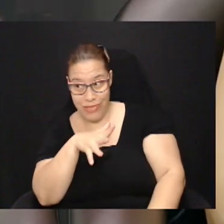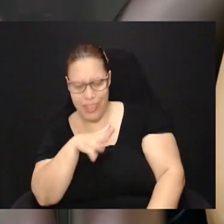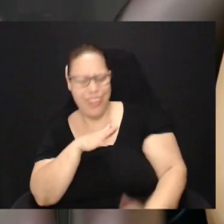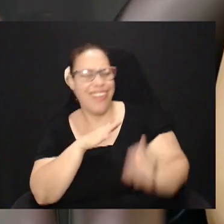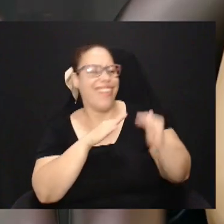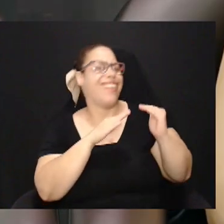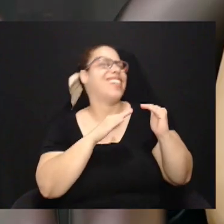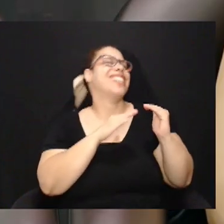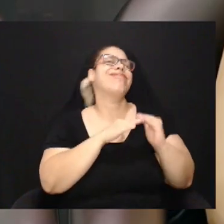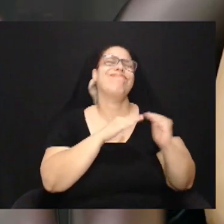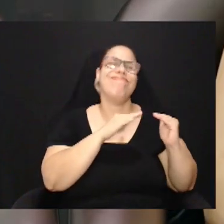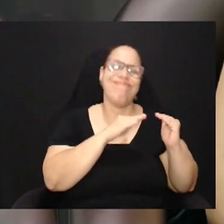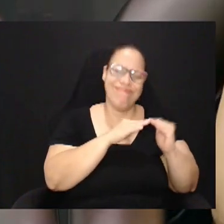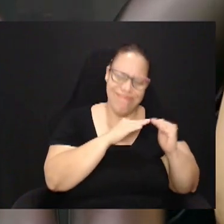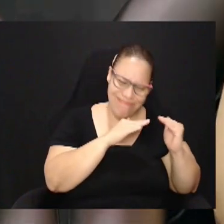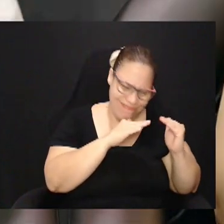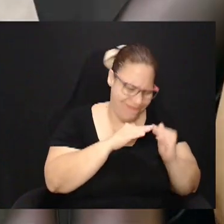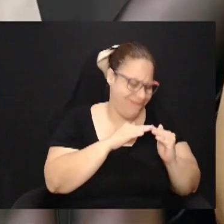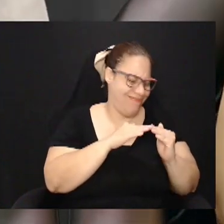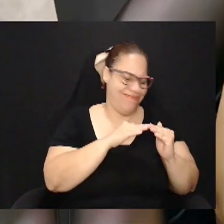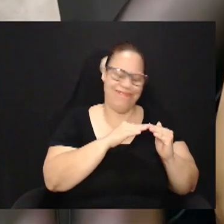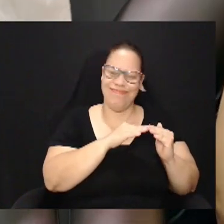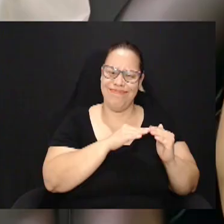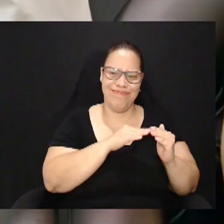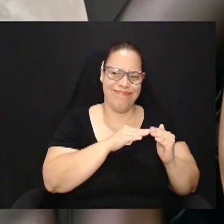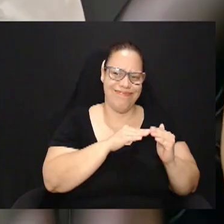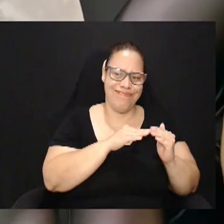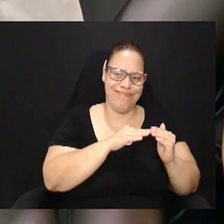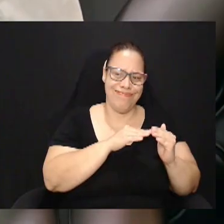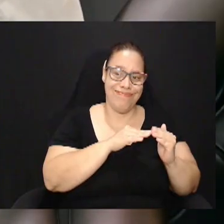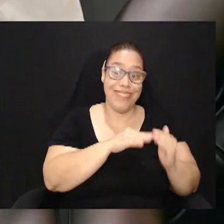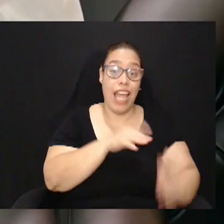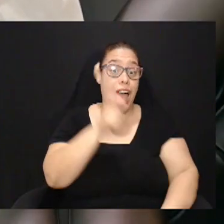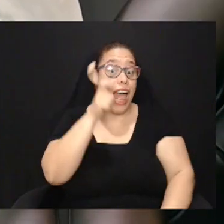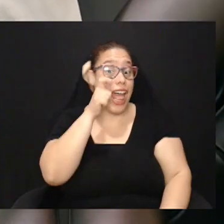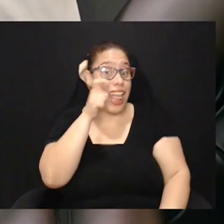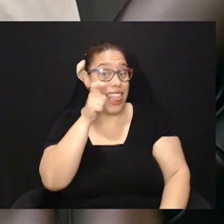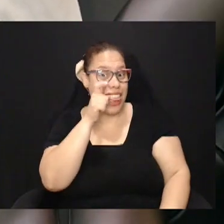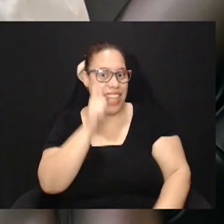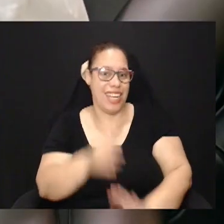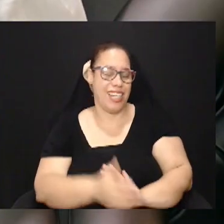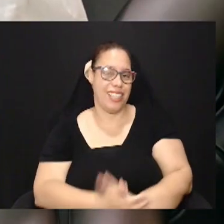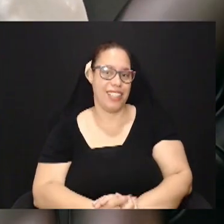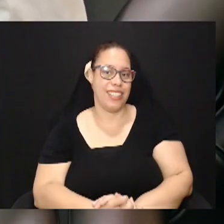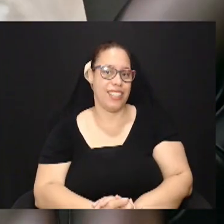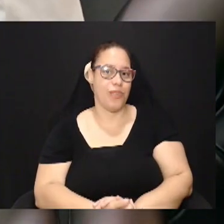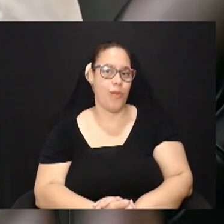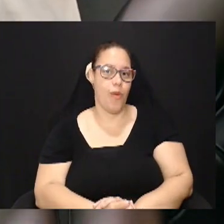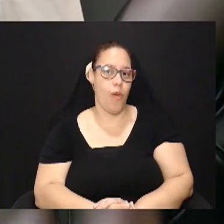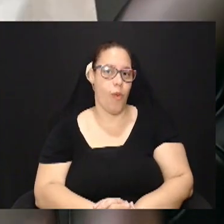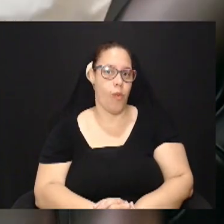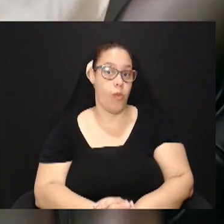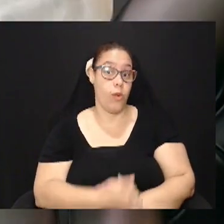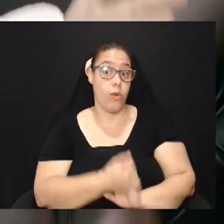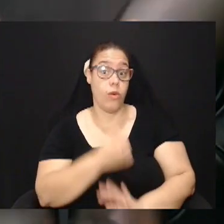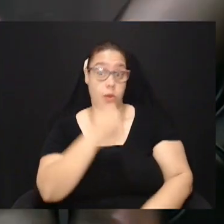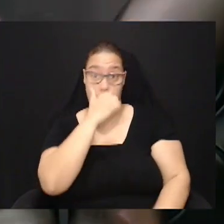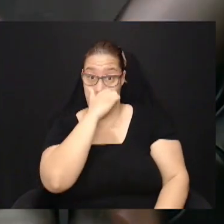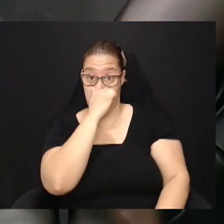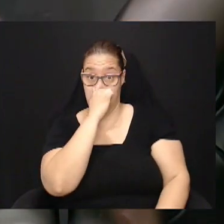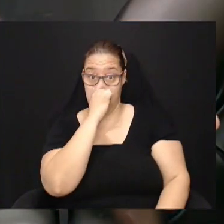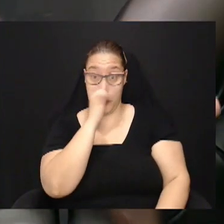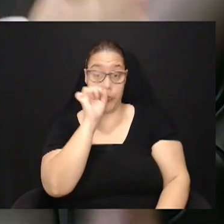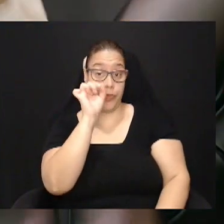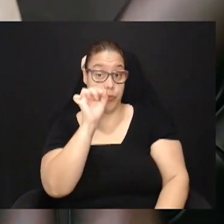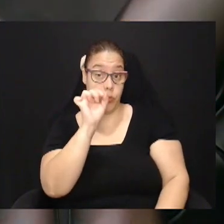Completamente, né? É interessante, né? Porque, assim, uma coisa é o que é